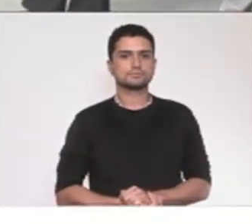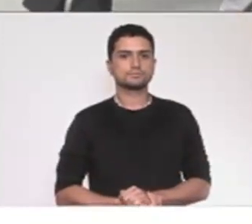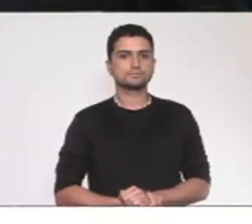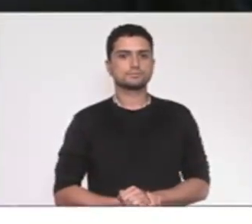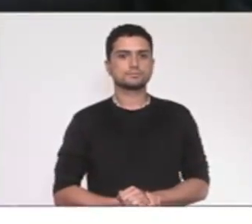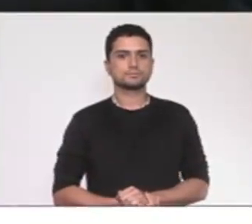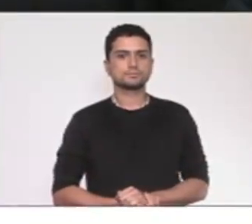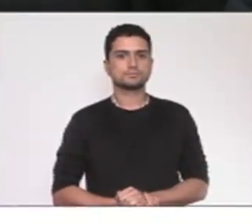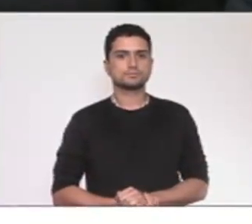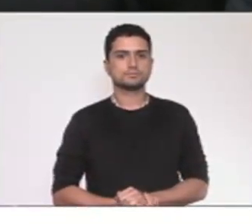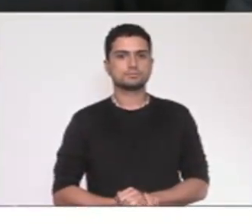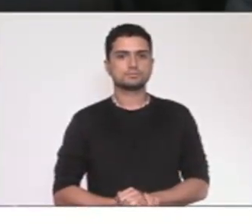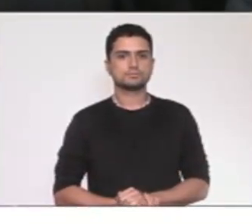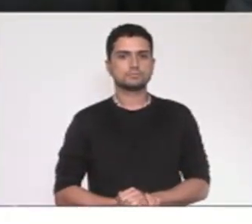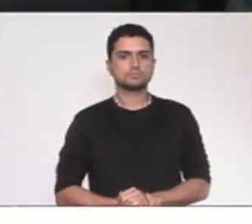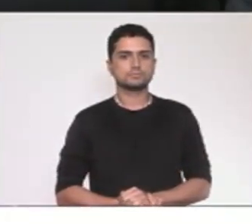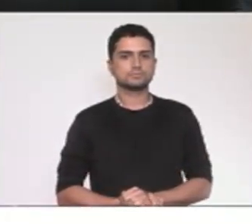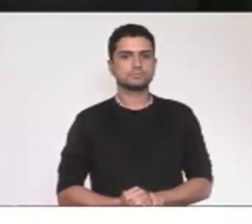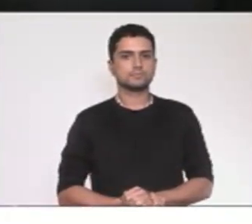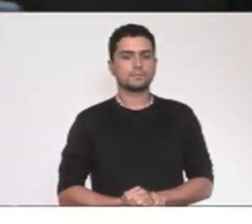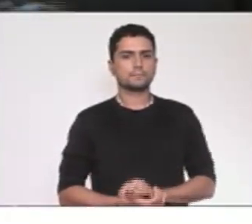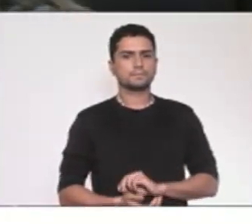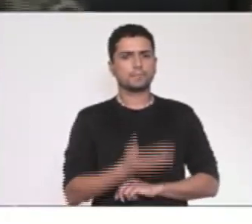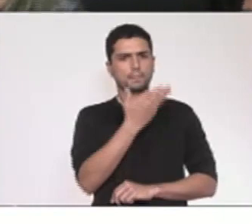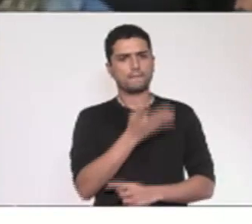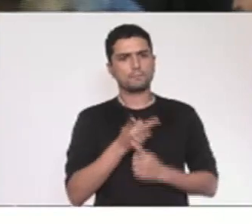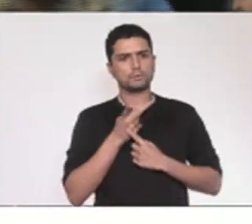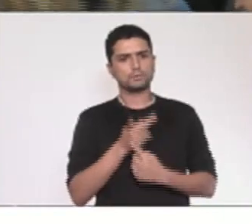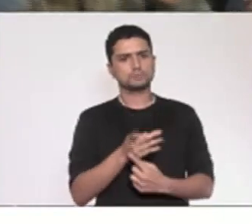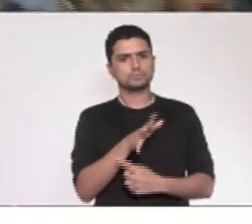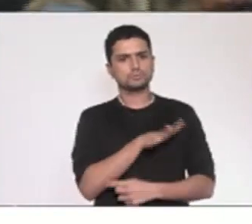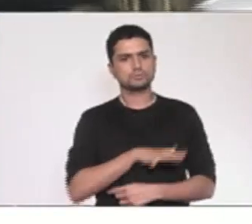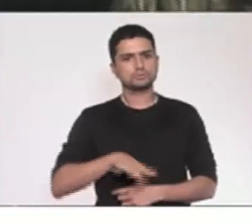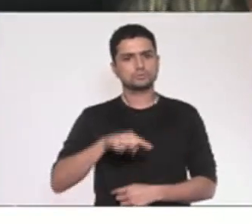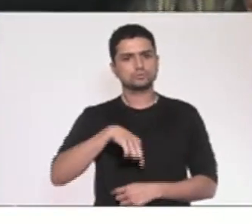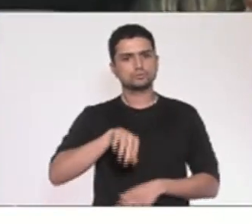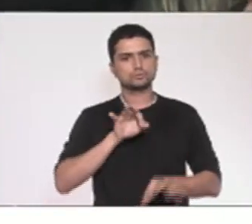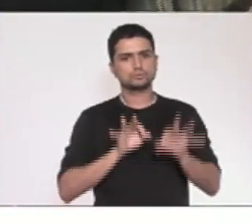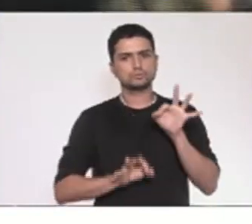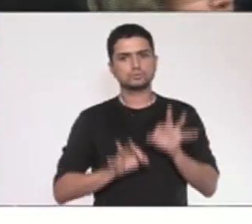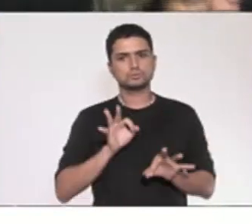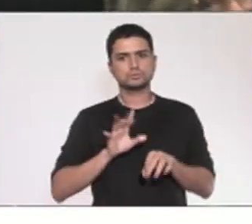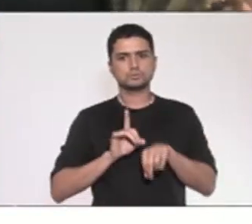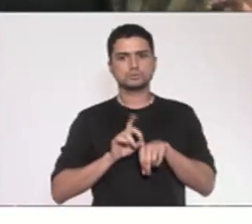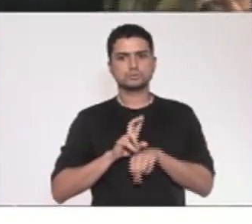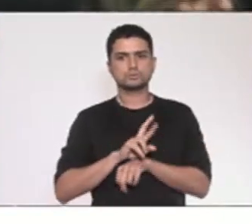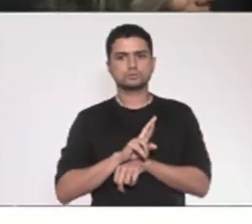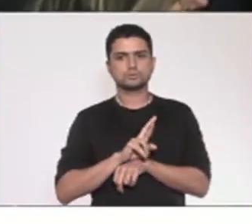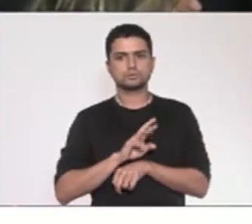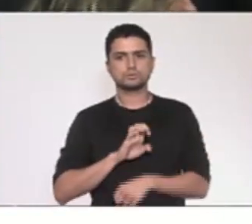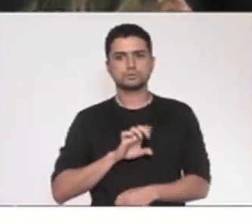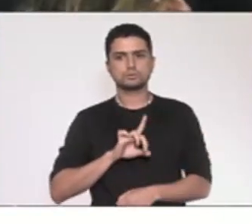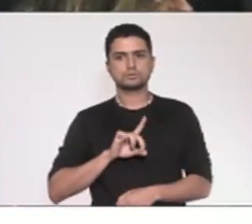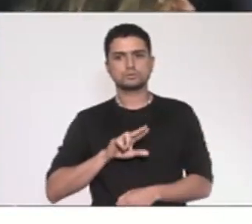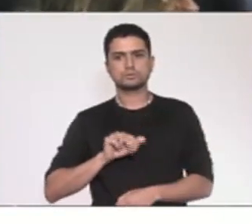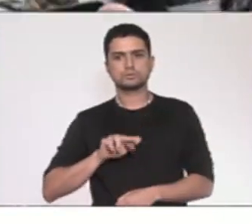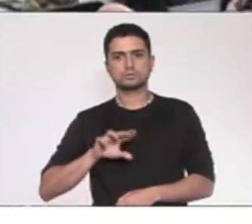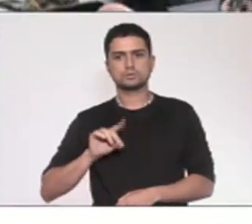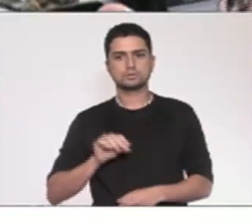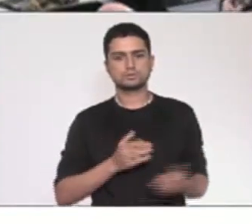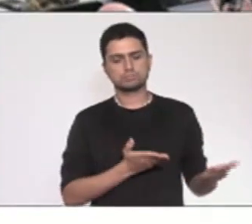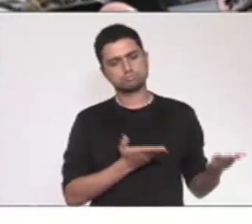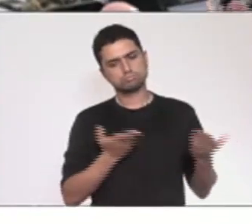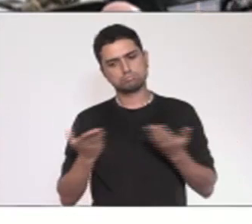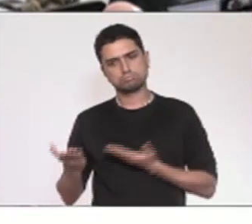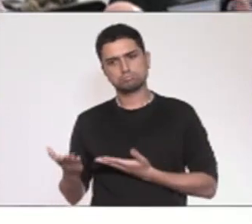Convido o excelentíssimo senhor Procurador-Geral de Justiça, doutor Eduardo Gussen. Por favor, queira comparecer, doutor, para compor